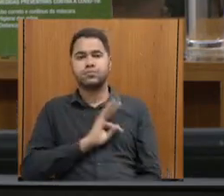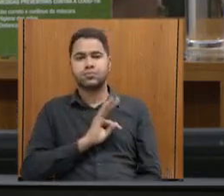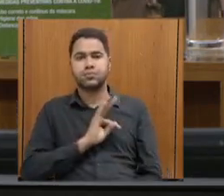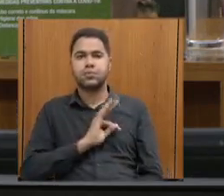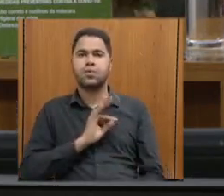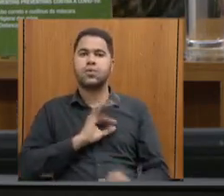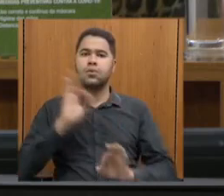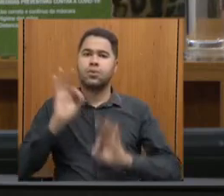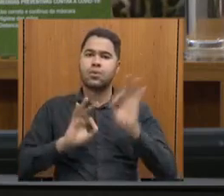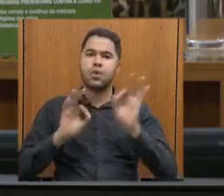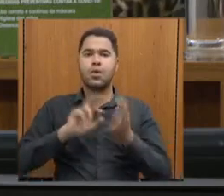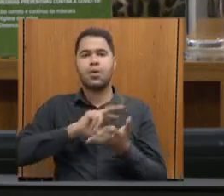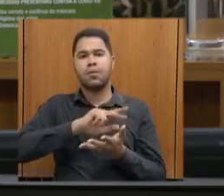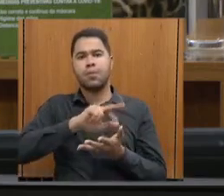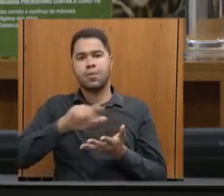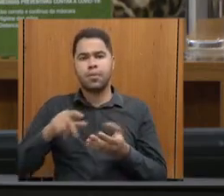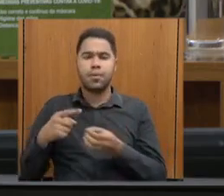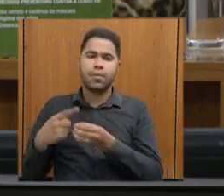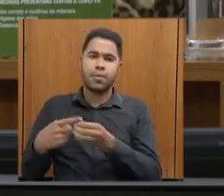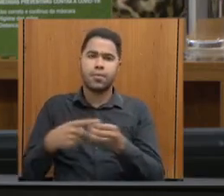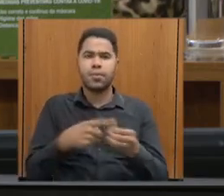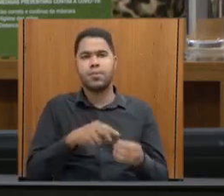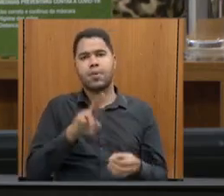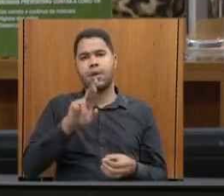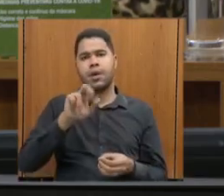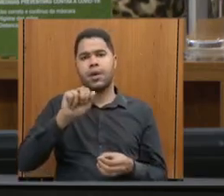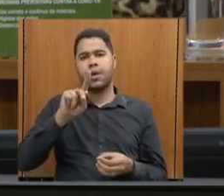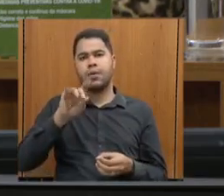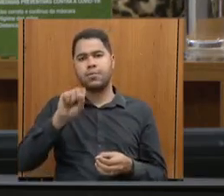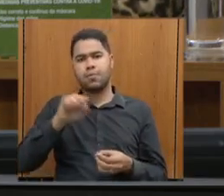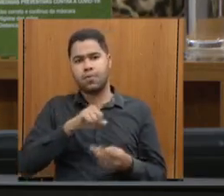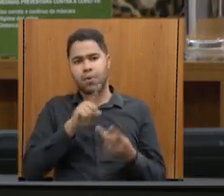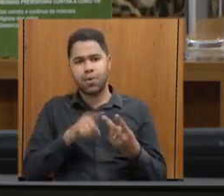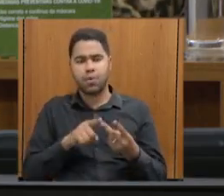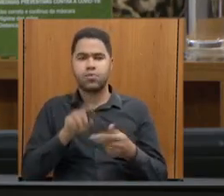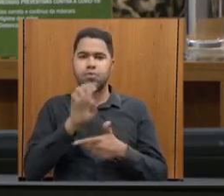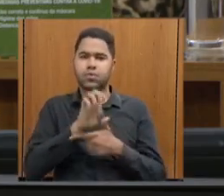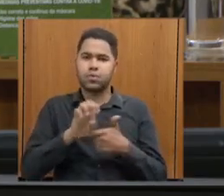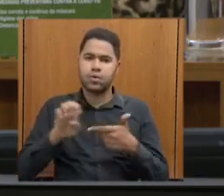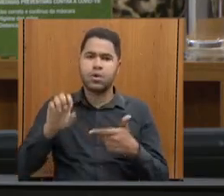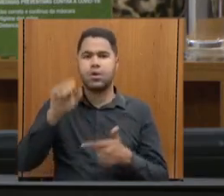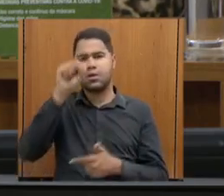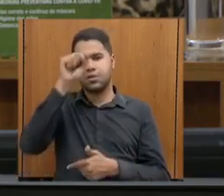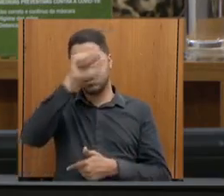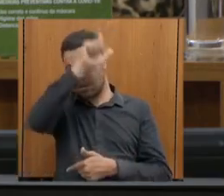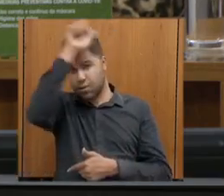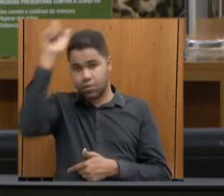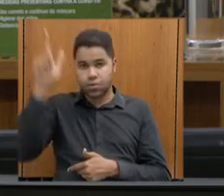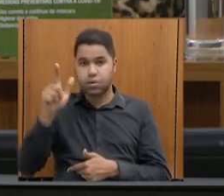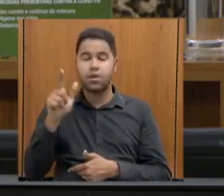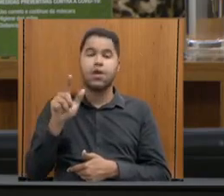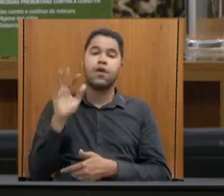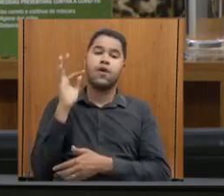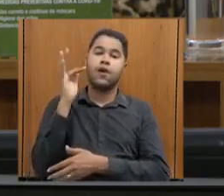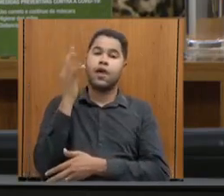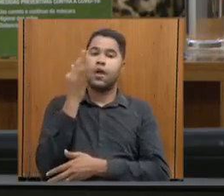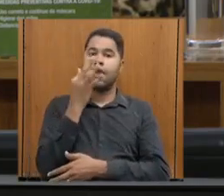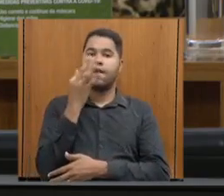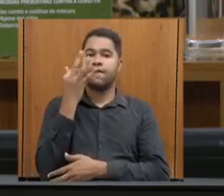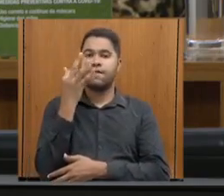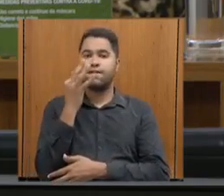planos diretores em diversos municípios após Taquara Esmeraldas Santa Luzia Florestal Taquaraçu de minas